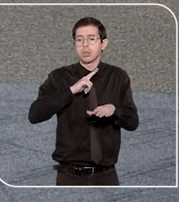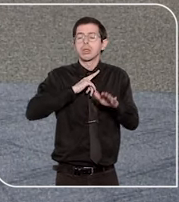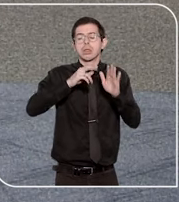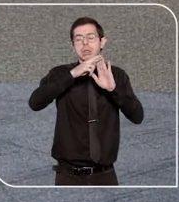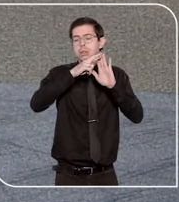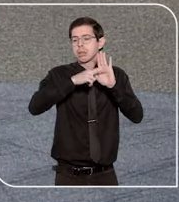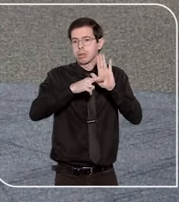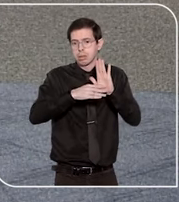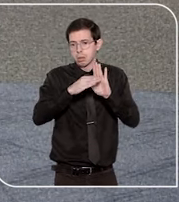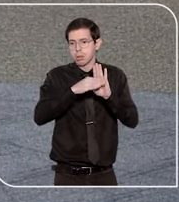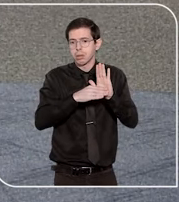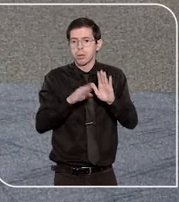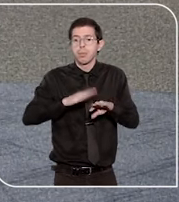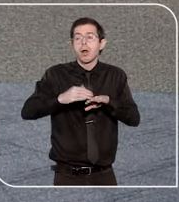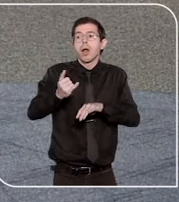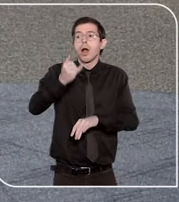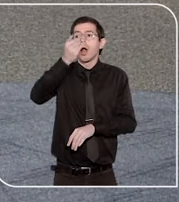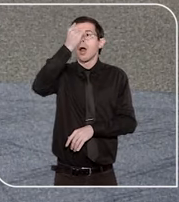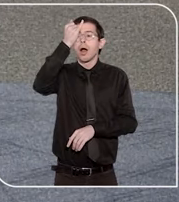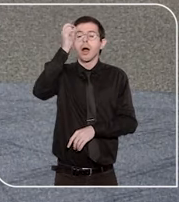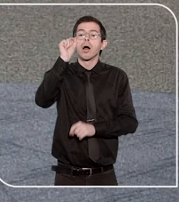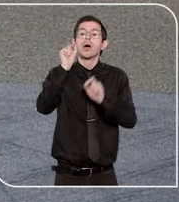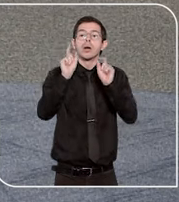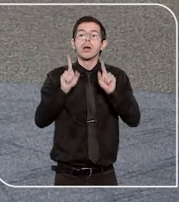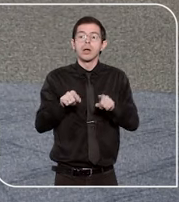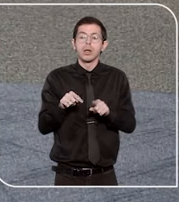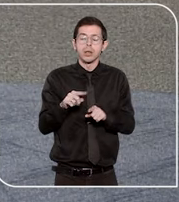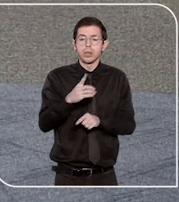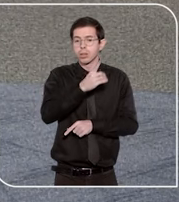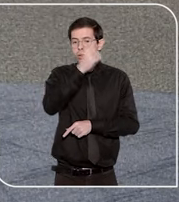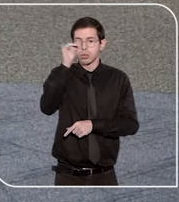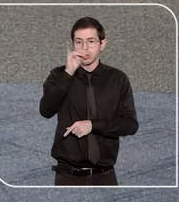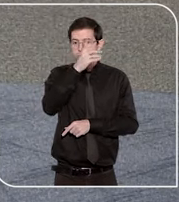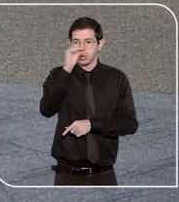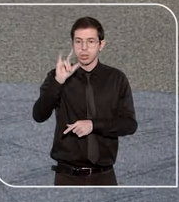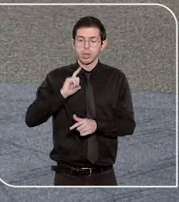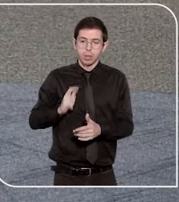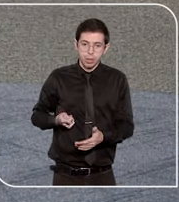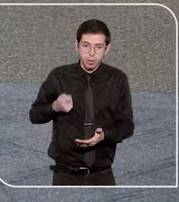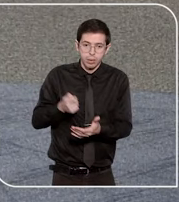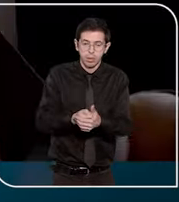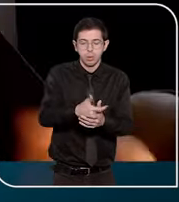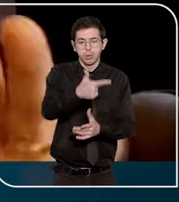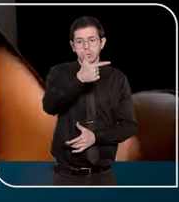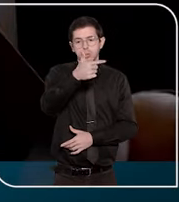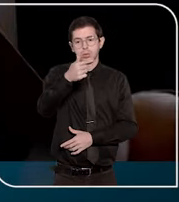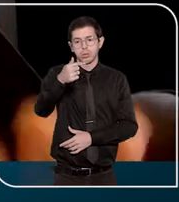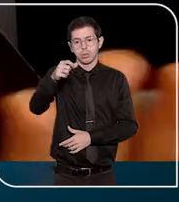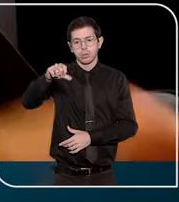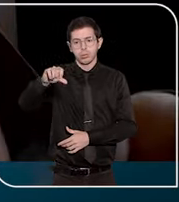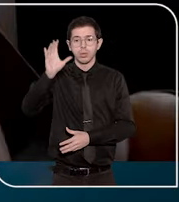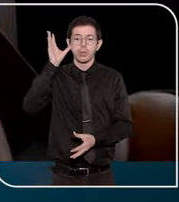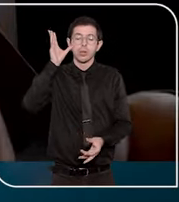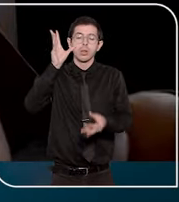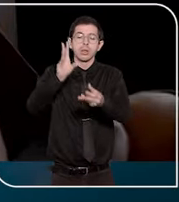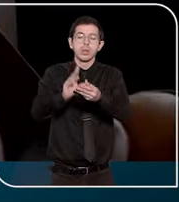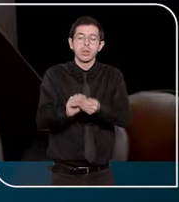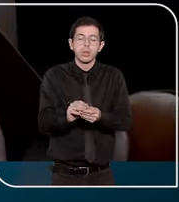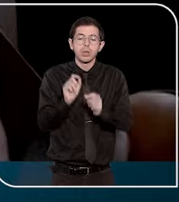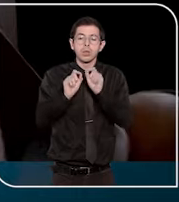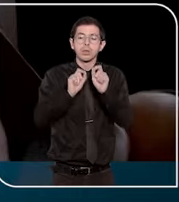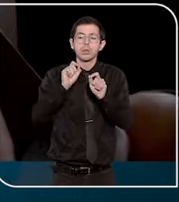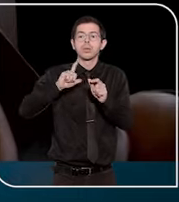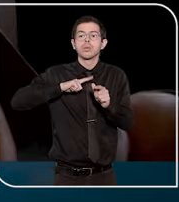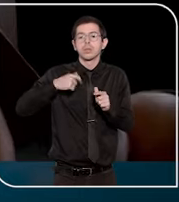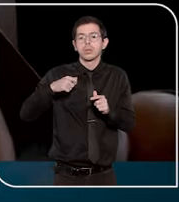Eu diria que a mais relevante aqui para o dia a dia é a aplicação da súmula 279, porque entende que precisaria de